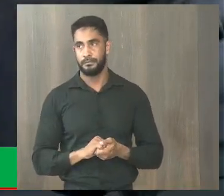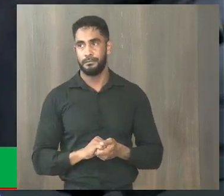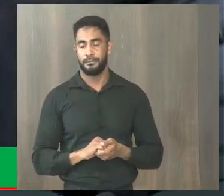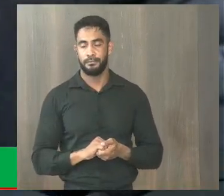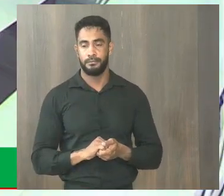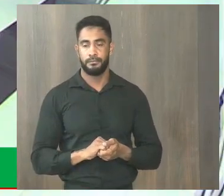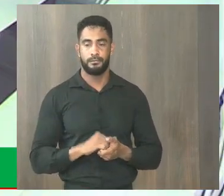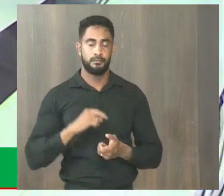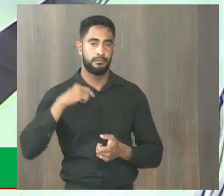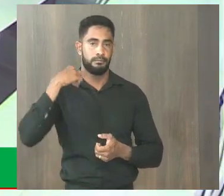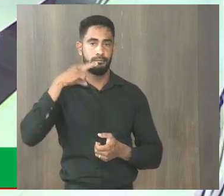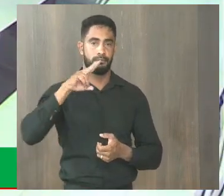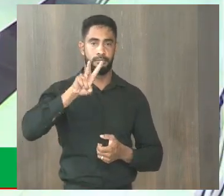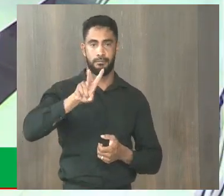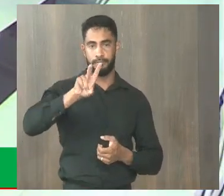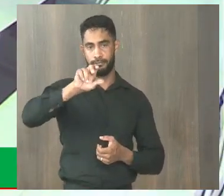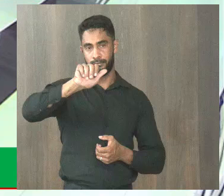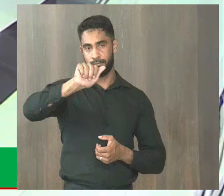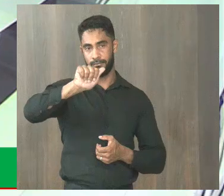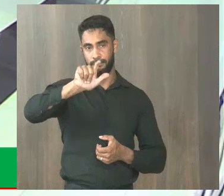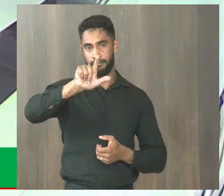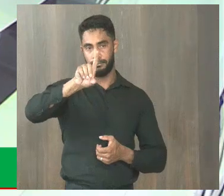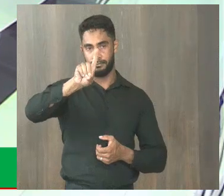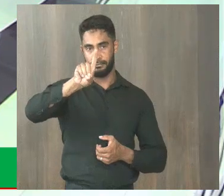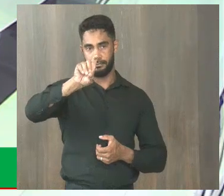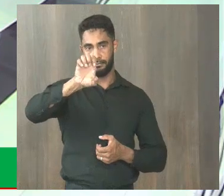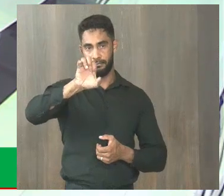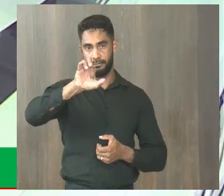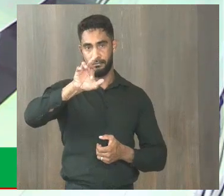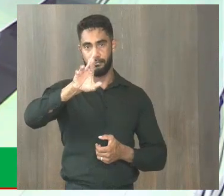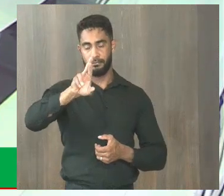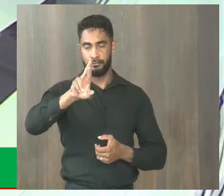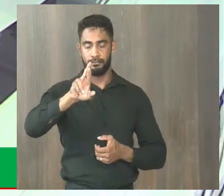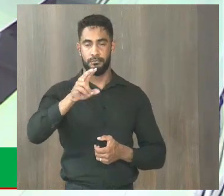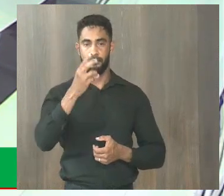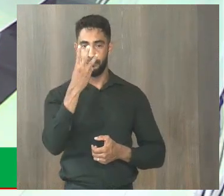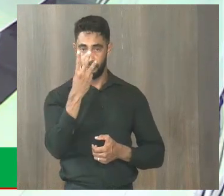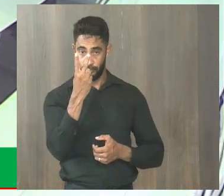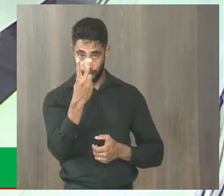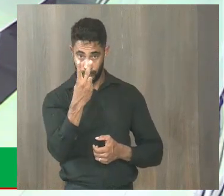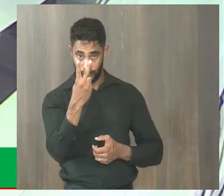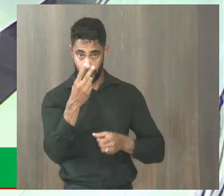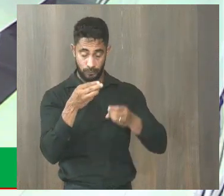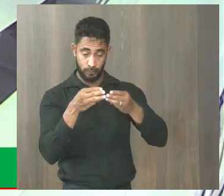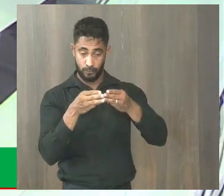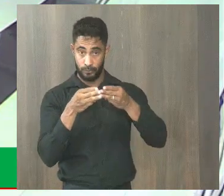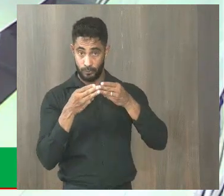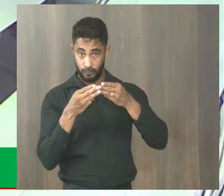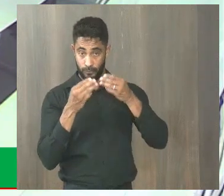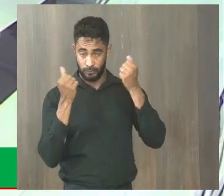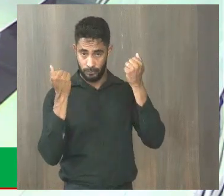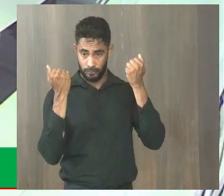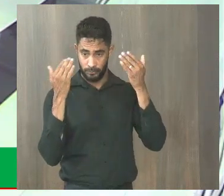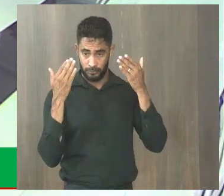Com a palavra, vereador Valdeir. Senhor presidente, duas moções de aplauso aqui, da minha autoria.